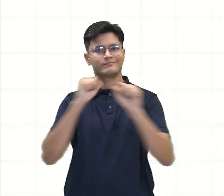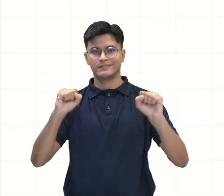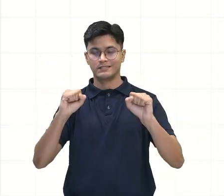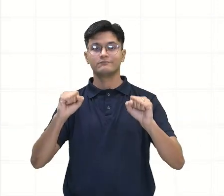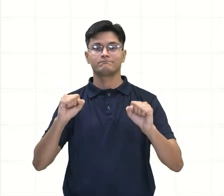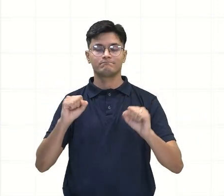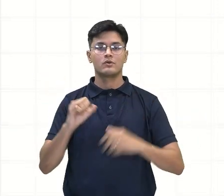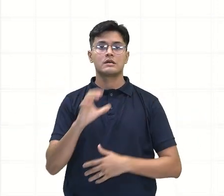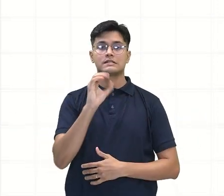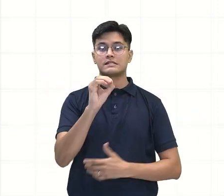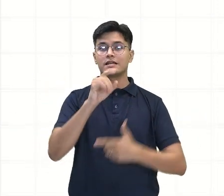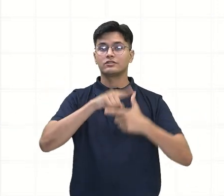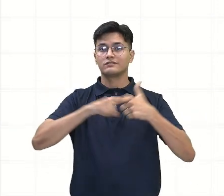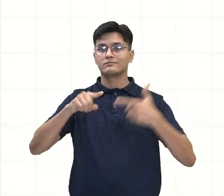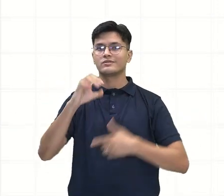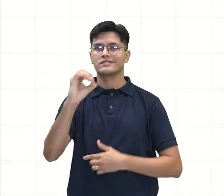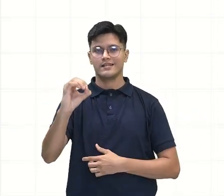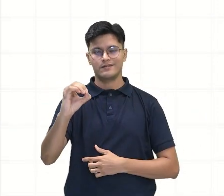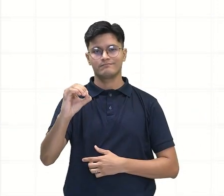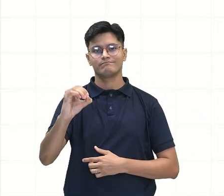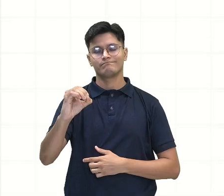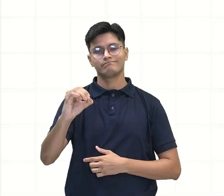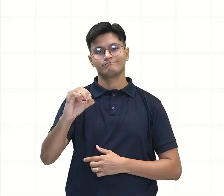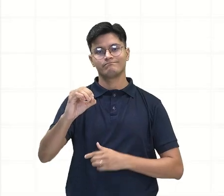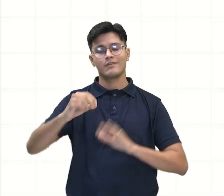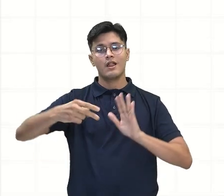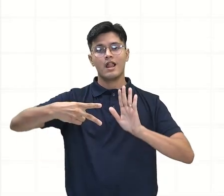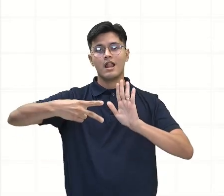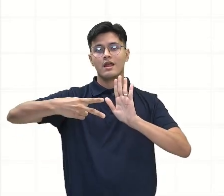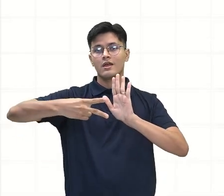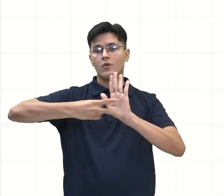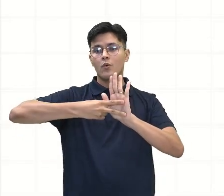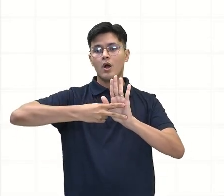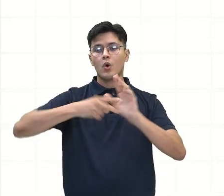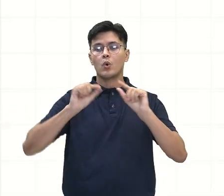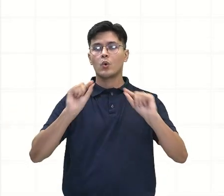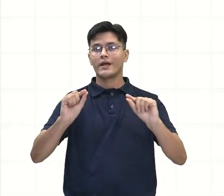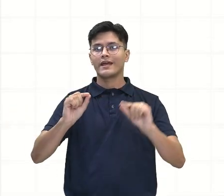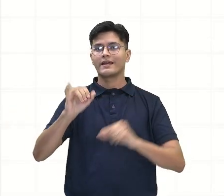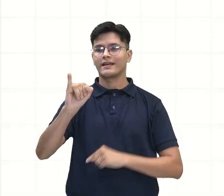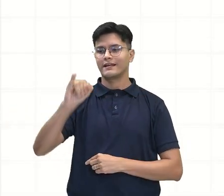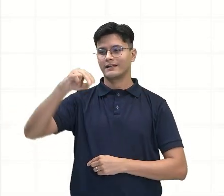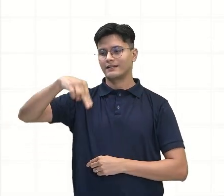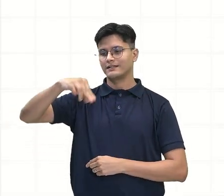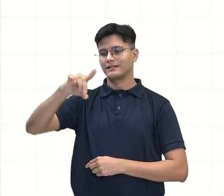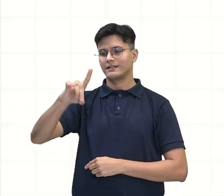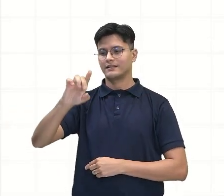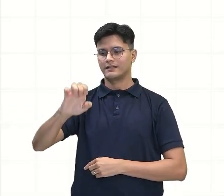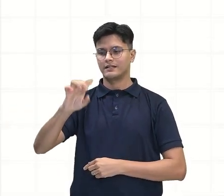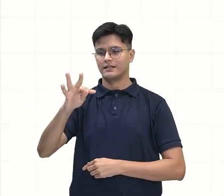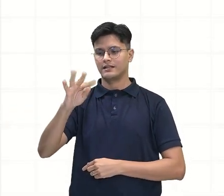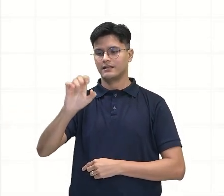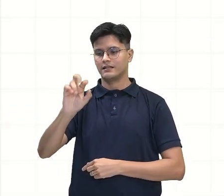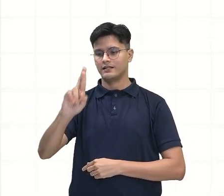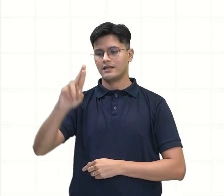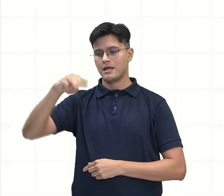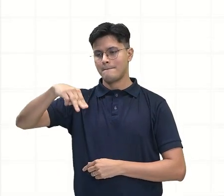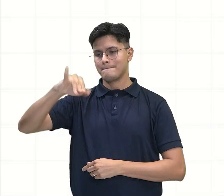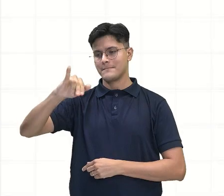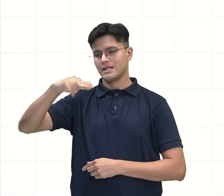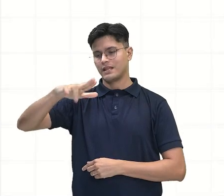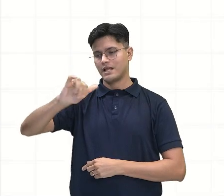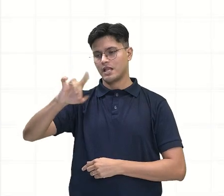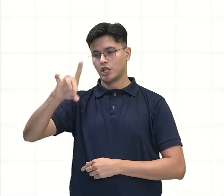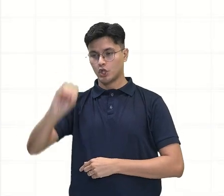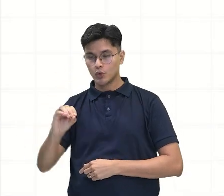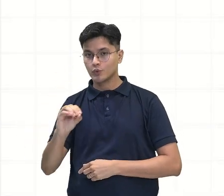0 dividido por 0 é algo que a gente não tem como determinar. Então, nunca vou poder dividir